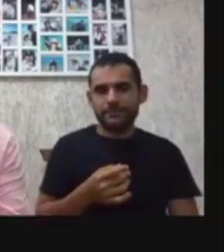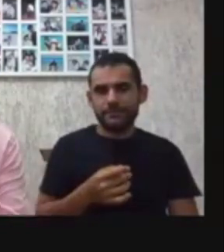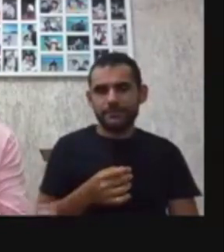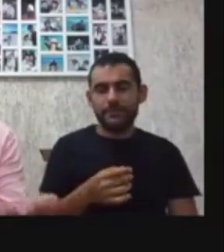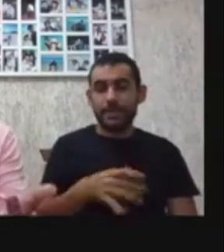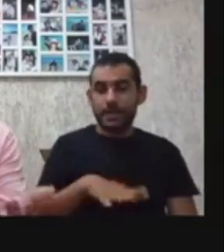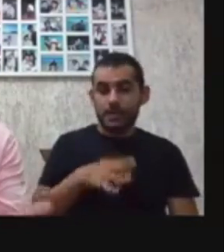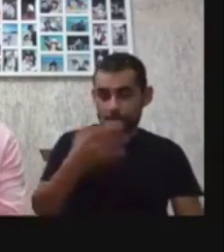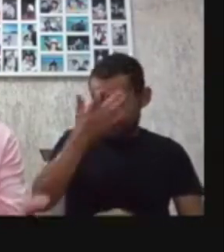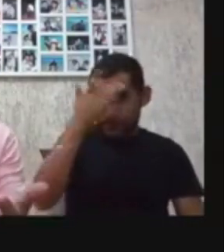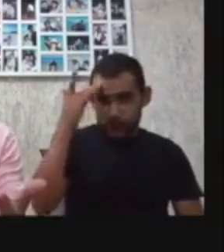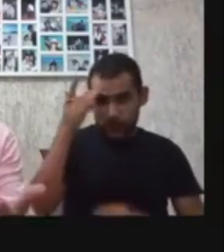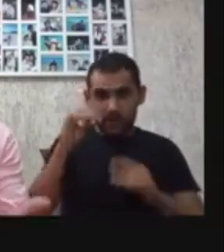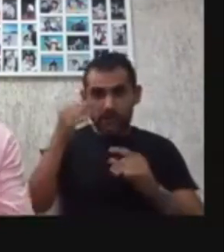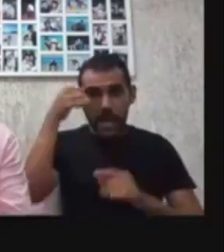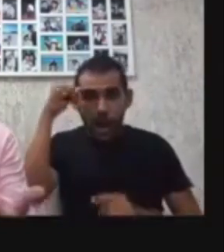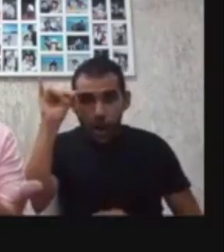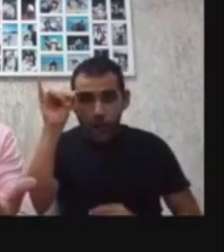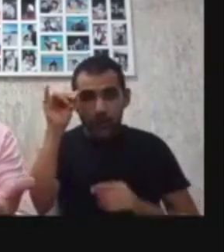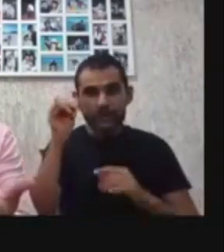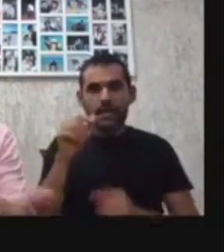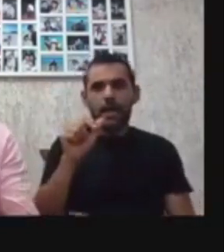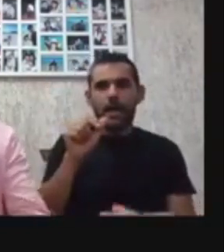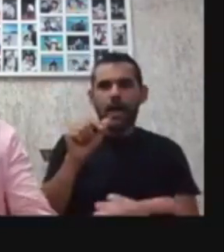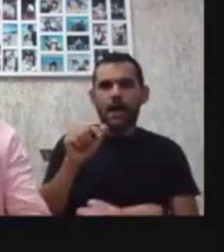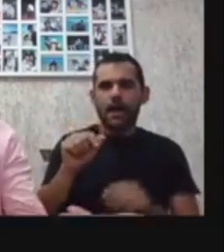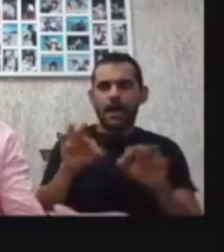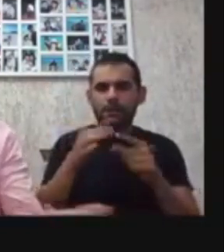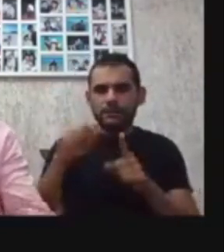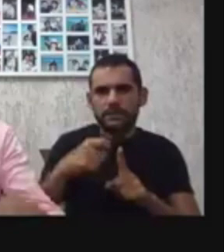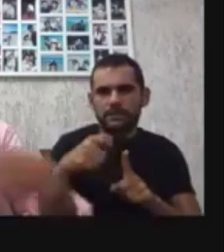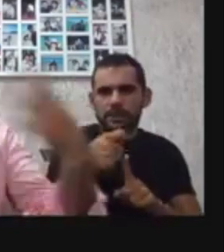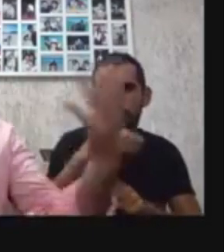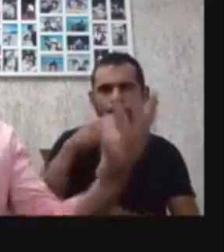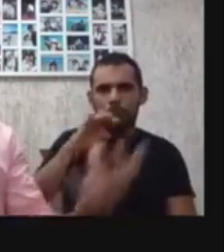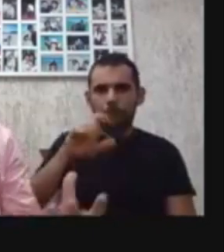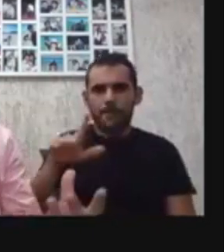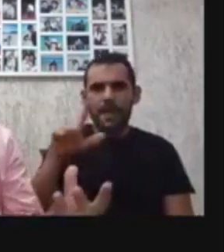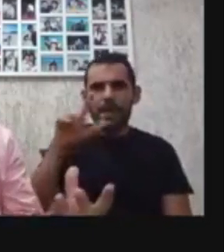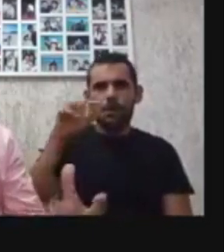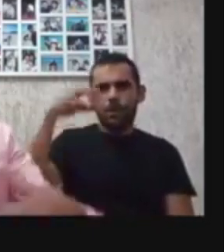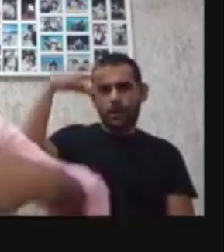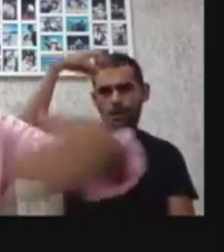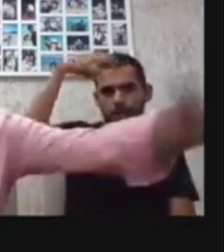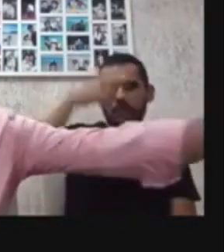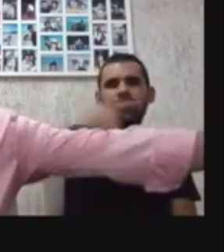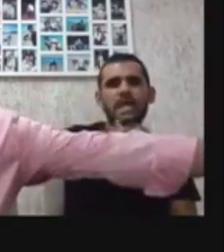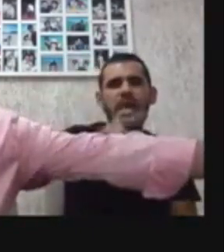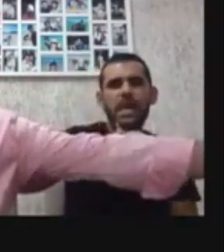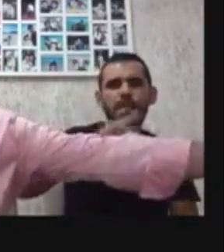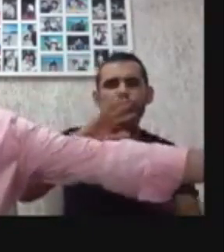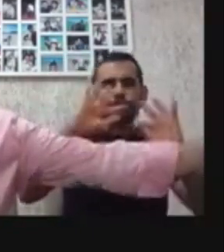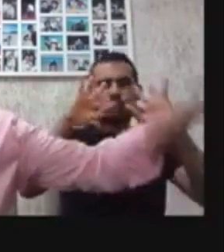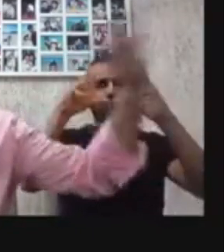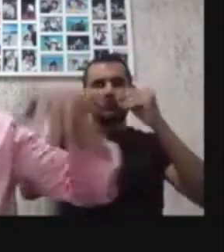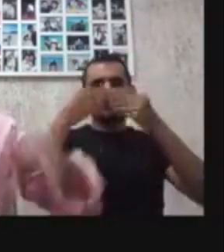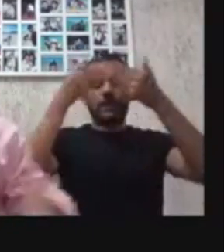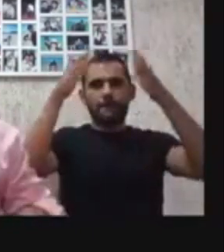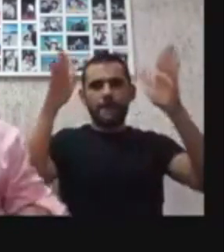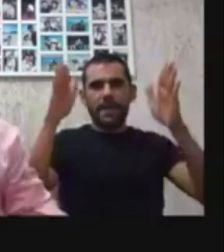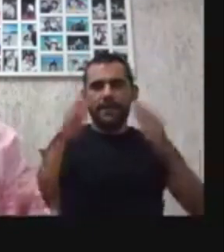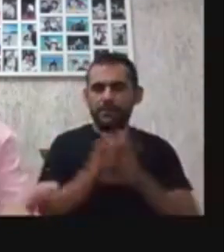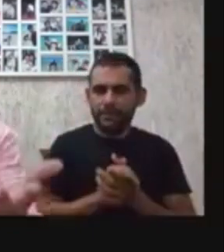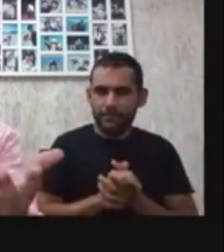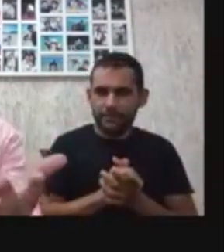nossos produtores rurais, artesanato, mel, São João dos Queijos, quanta coisa pode ser feita, as lojas tudo abertas, o pessoal da cidade